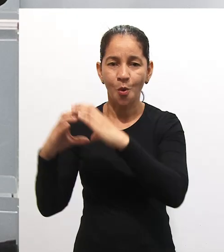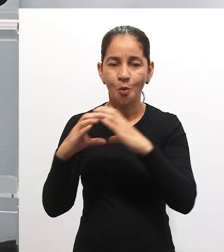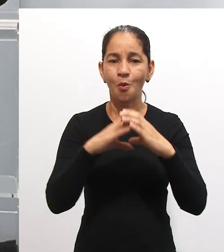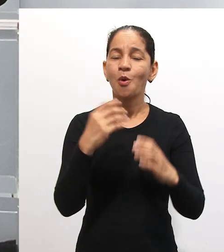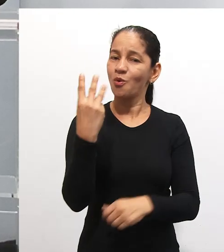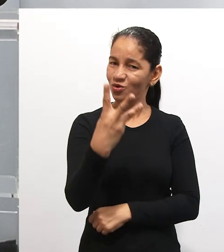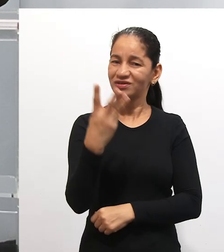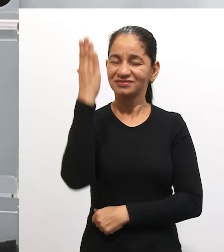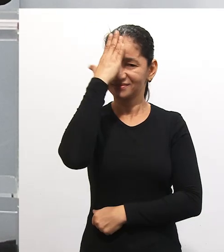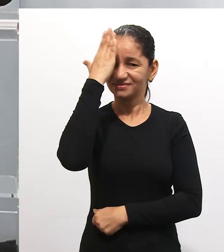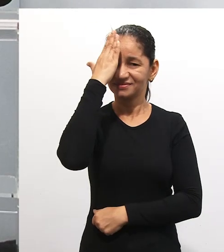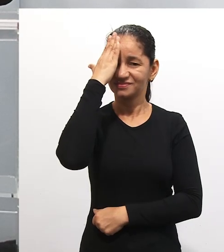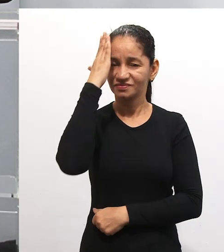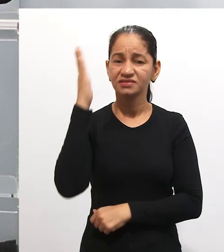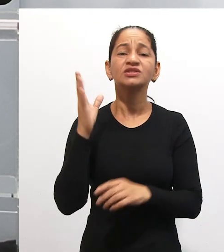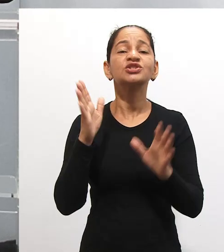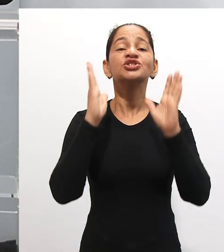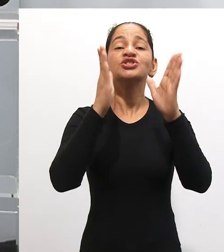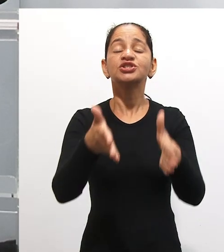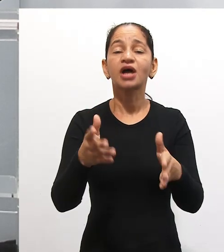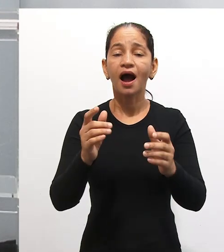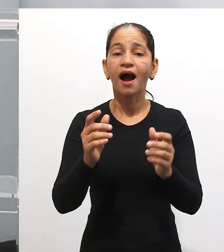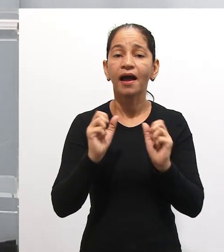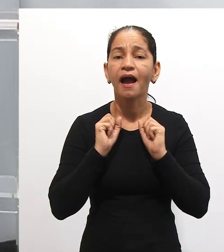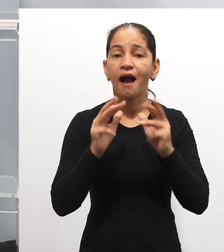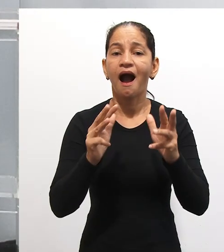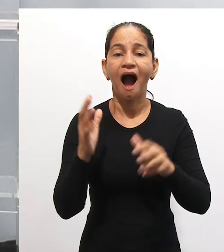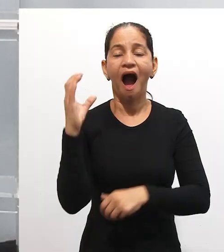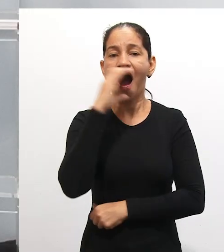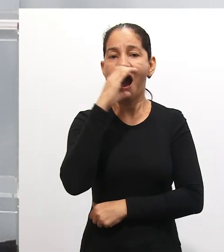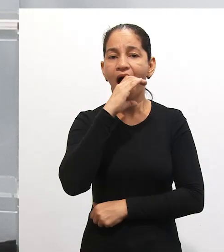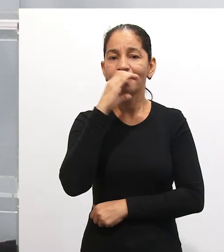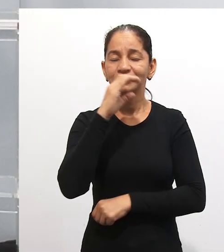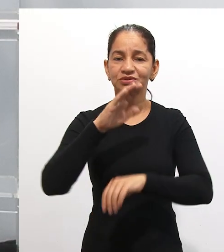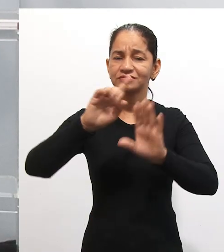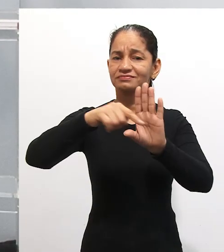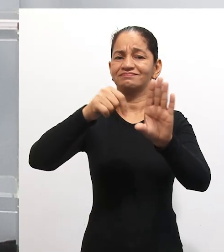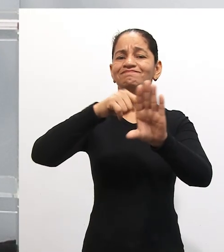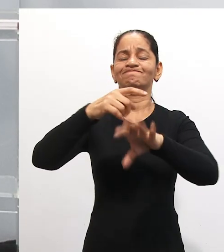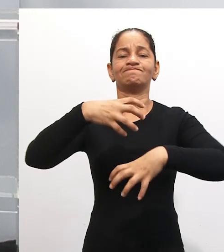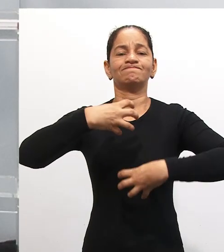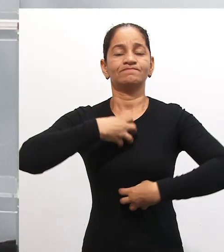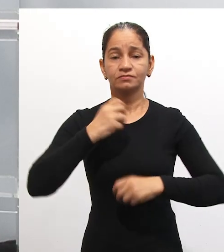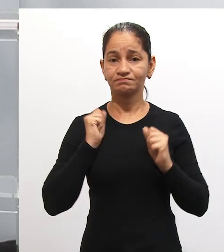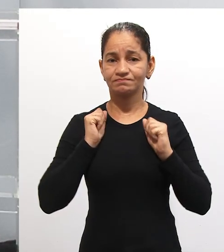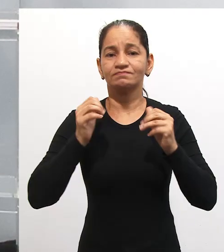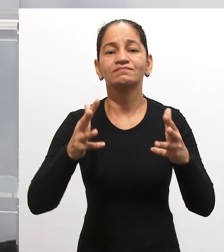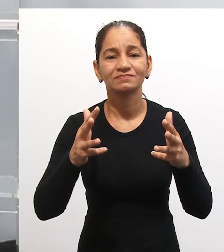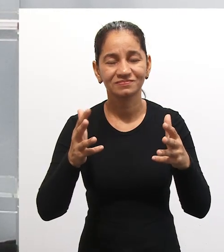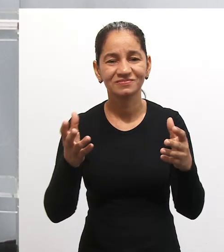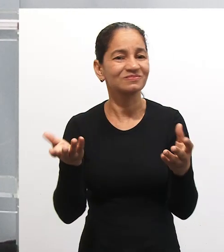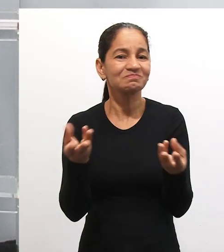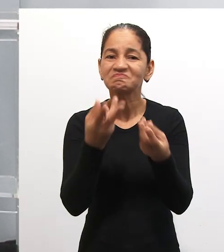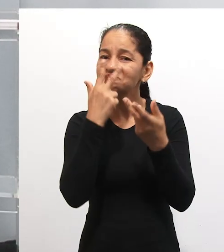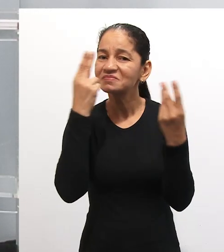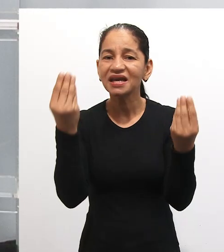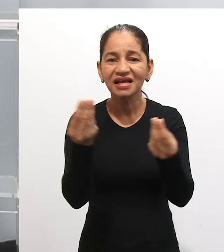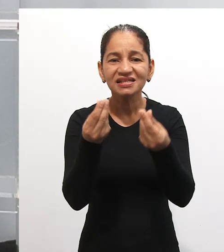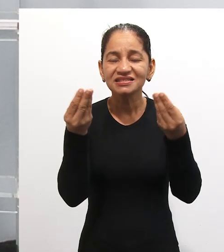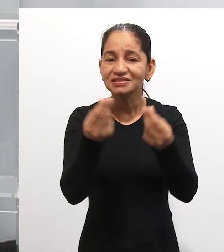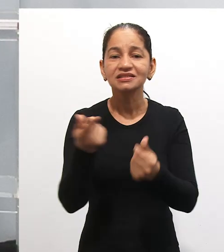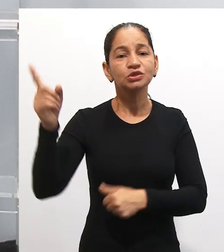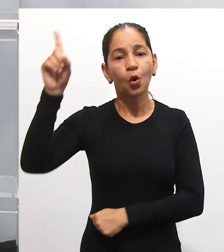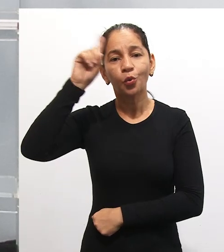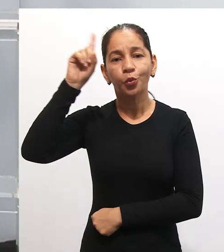isso, de uma certa forma, já acontece e até empiricamente. Tem nome para isso. Em empresas pequenas, a gente dá o